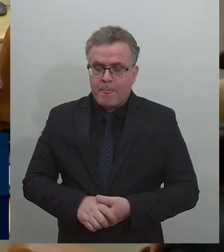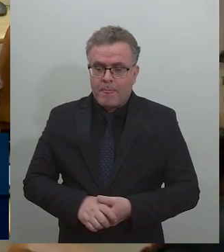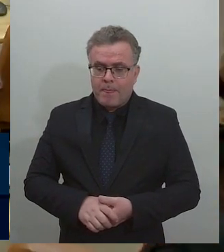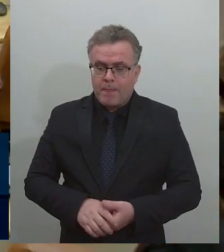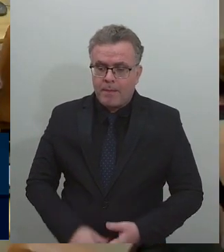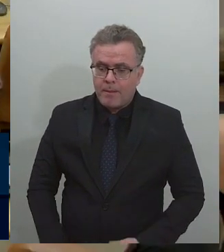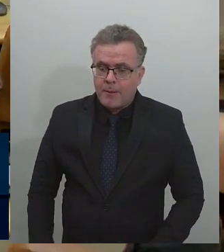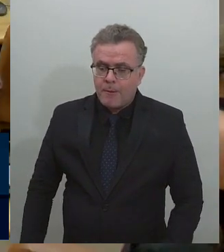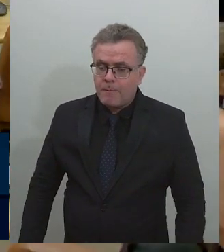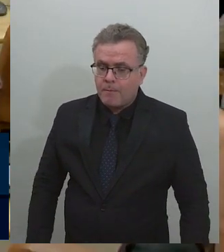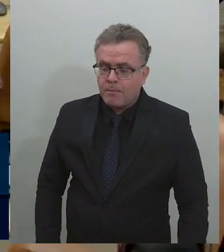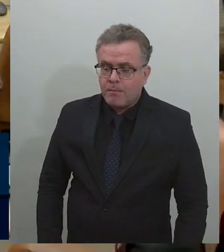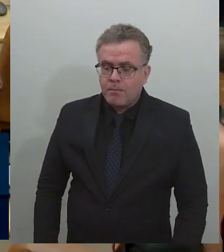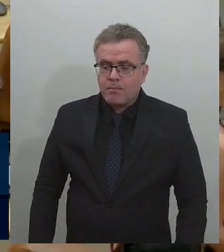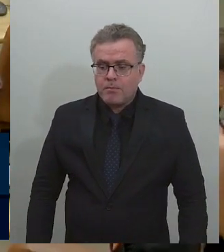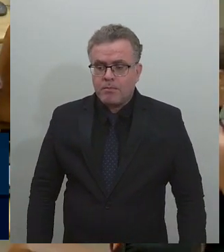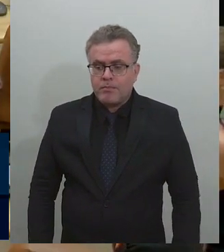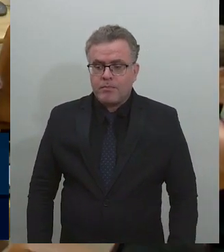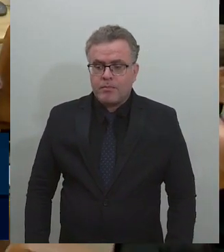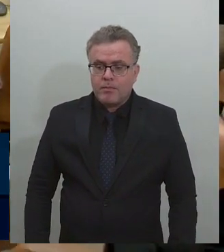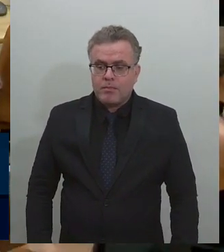Com a palavra o deputado Manuel Marcos.